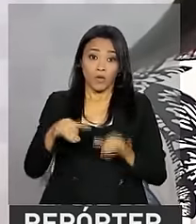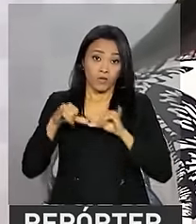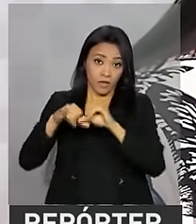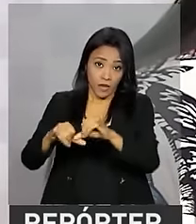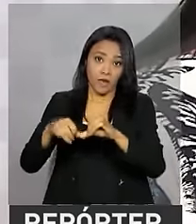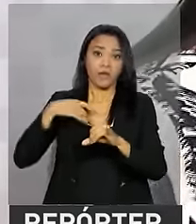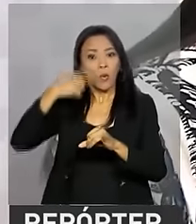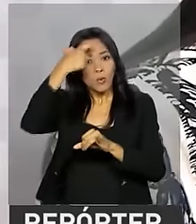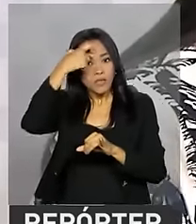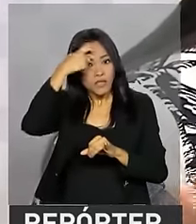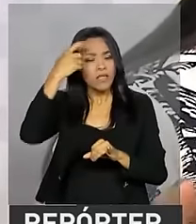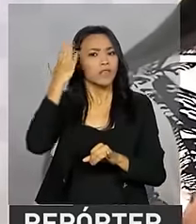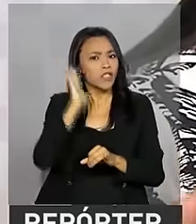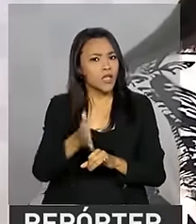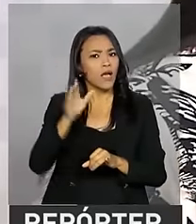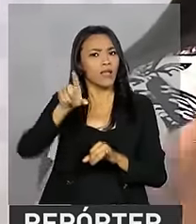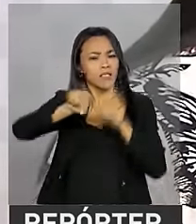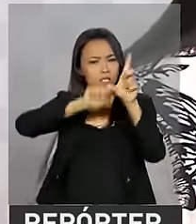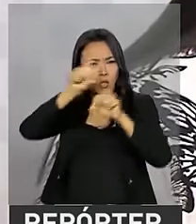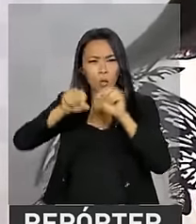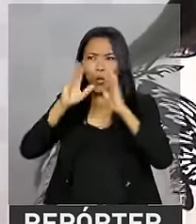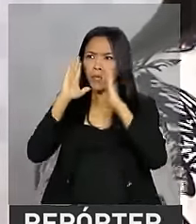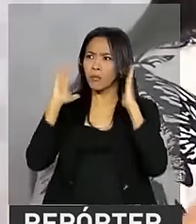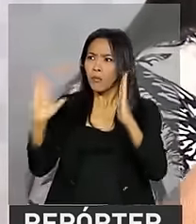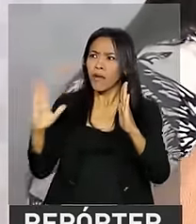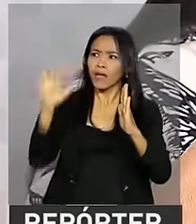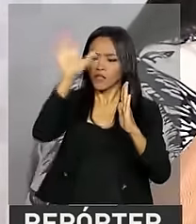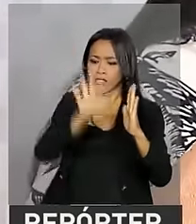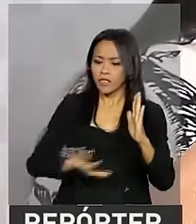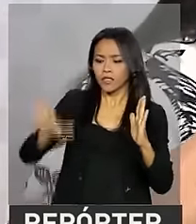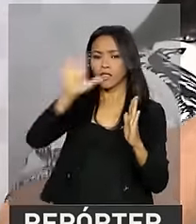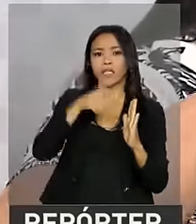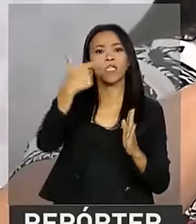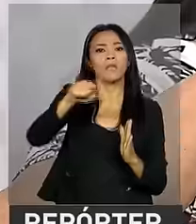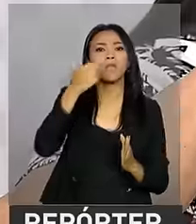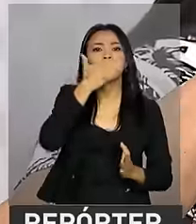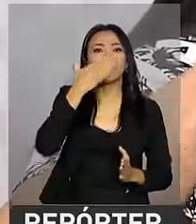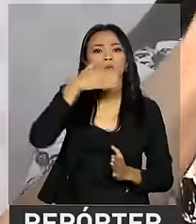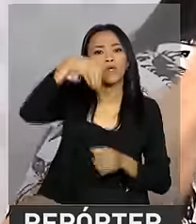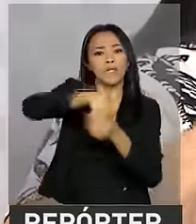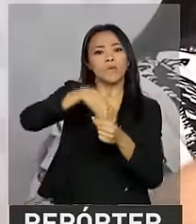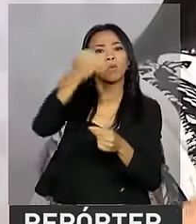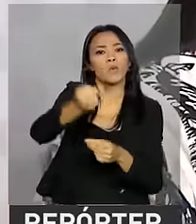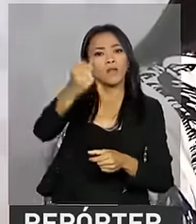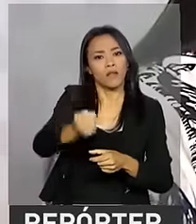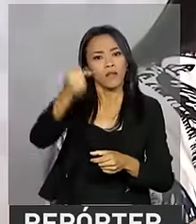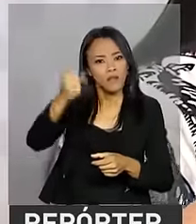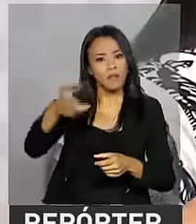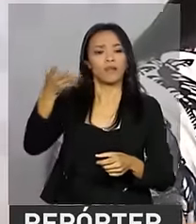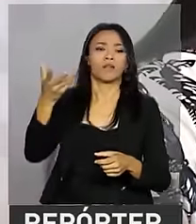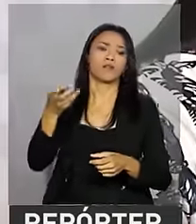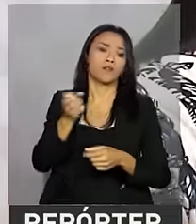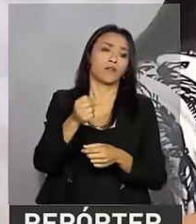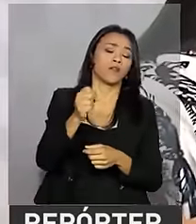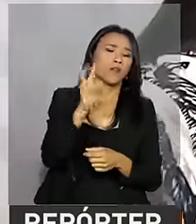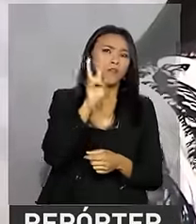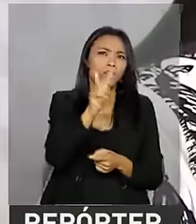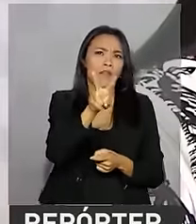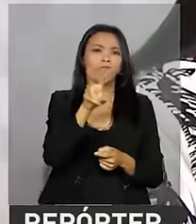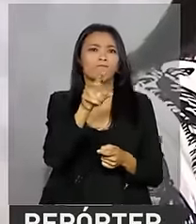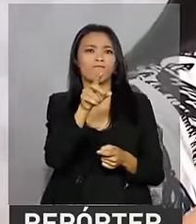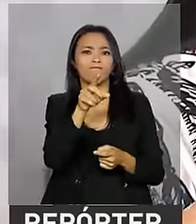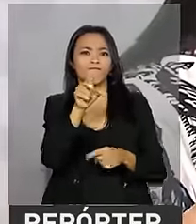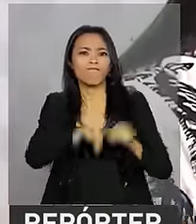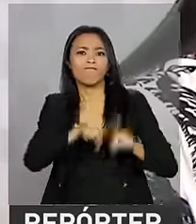mais consciente seleciona numa parte uma geladeira ou uma uma estante que tenha uma umas gôndulas que tenha